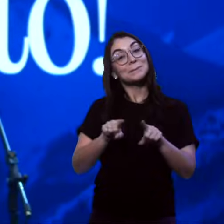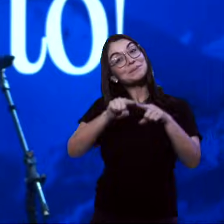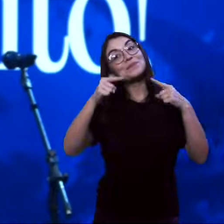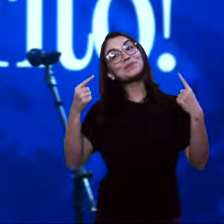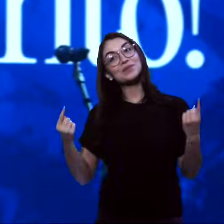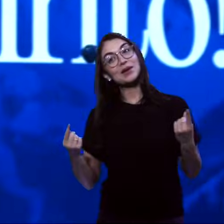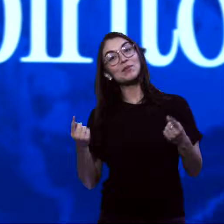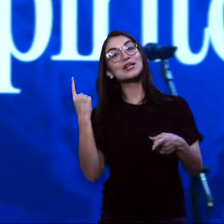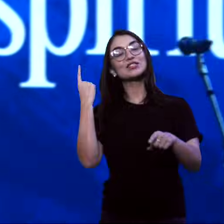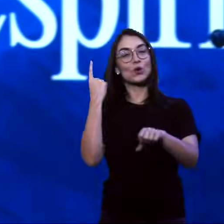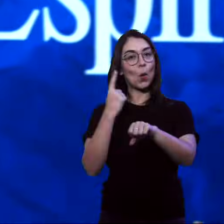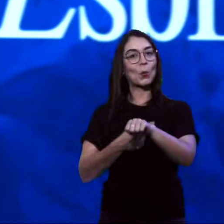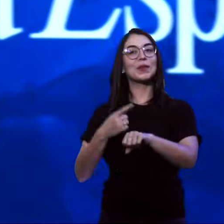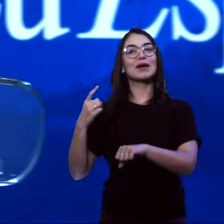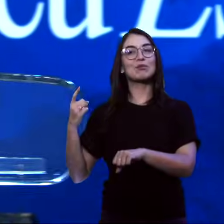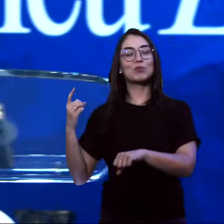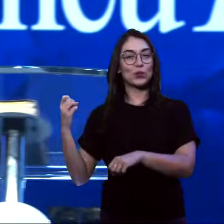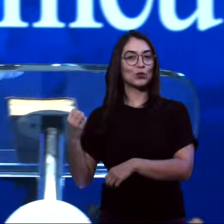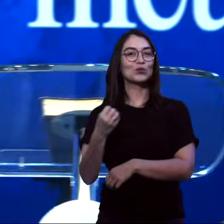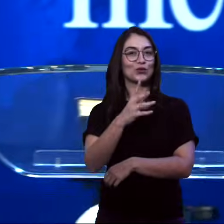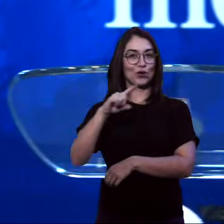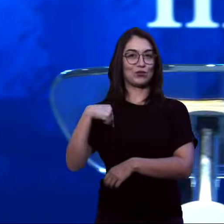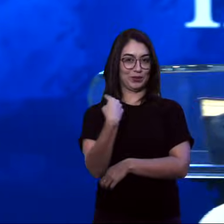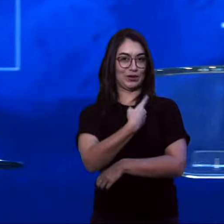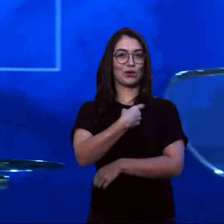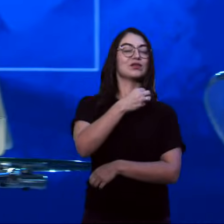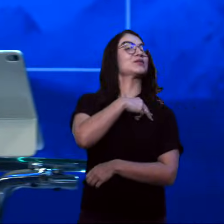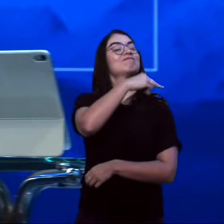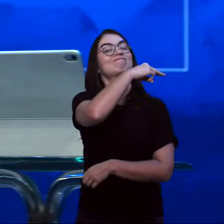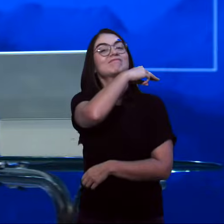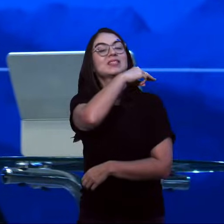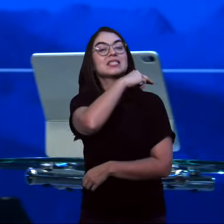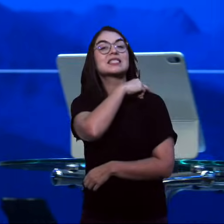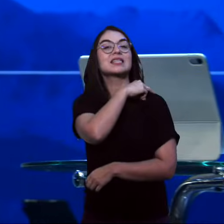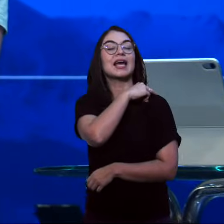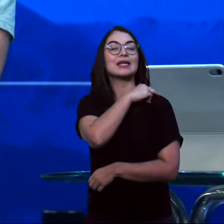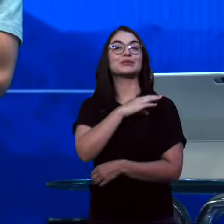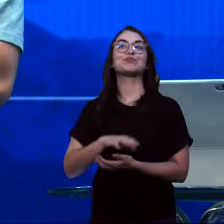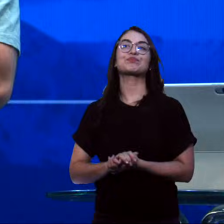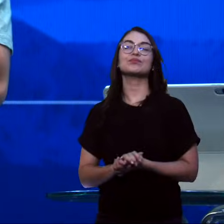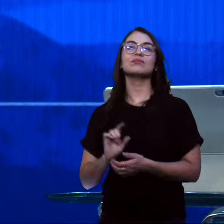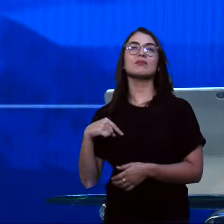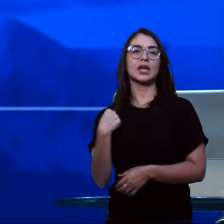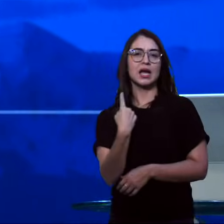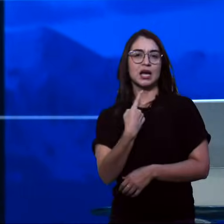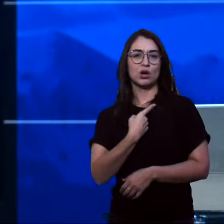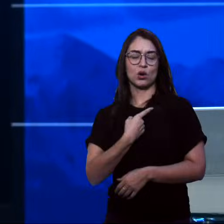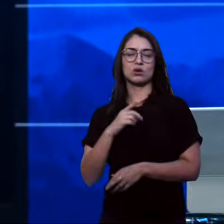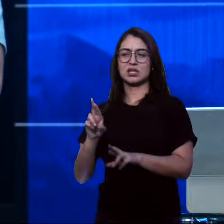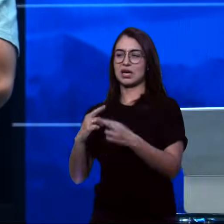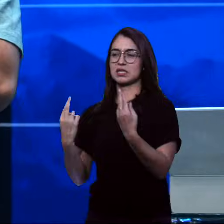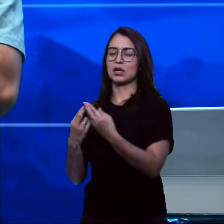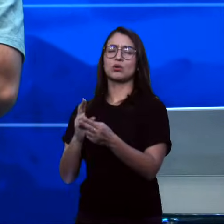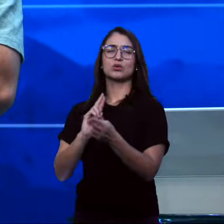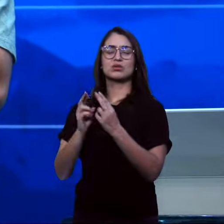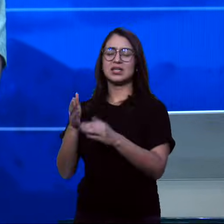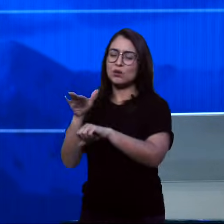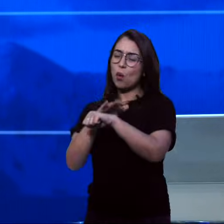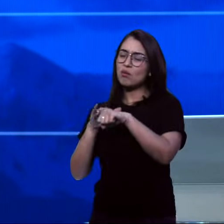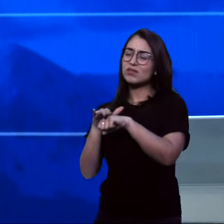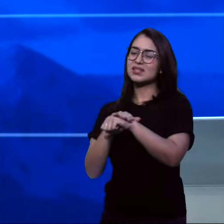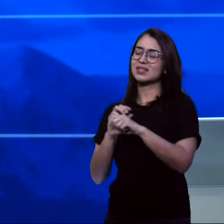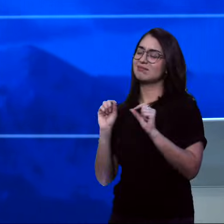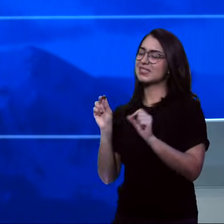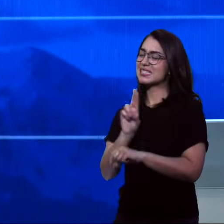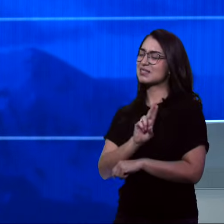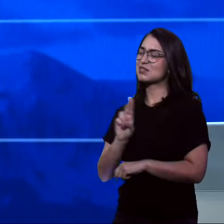chega, amém? E eu lembro que a gente ficava nas reuniões, chegou uma hora que a gente falou, esses